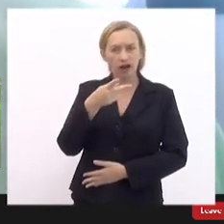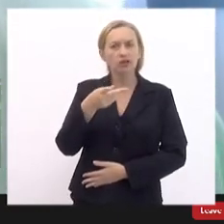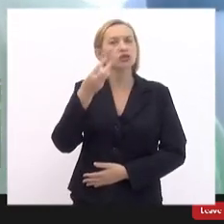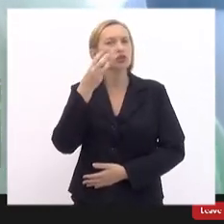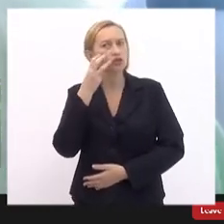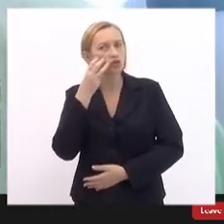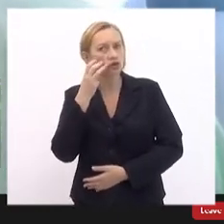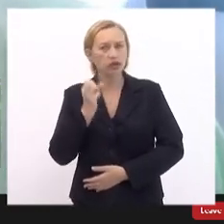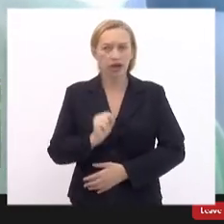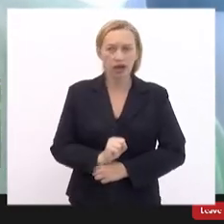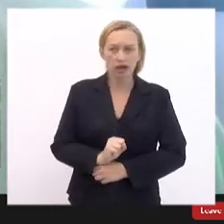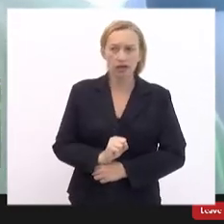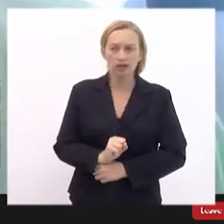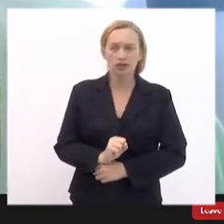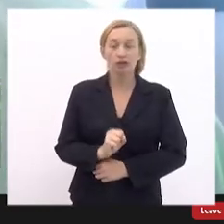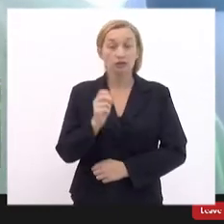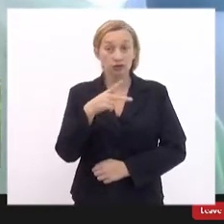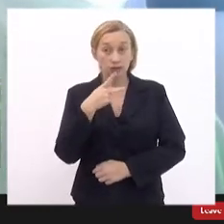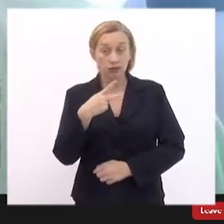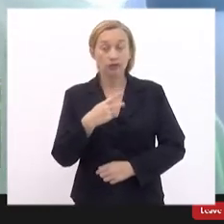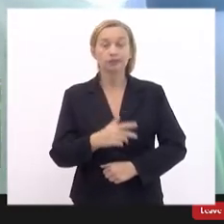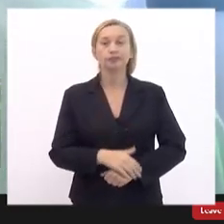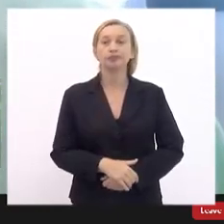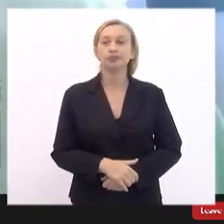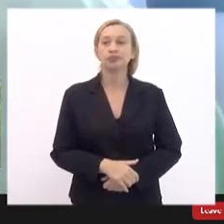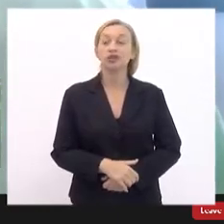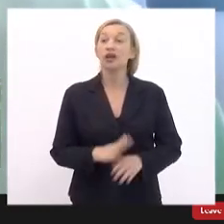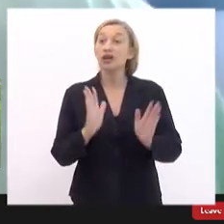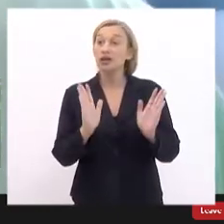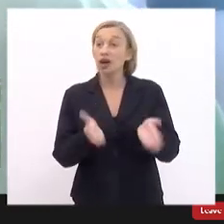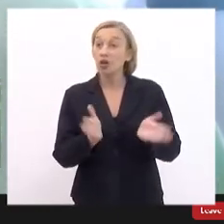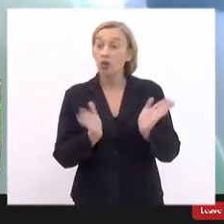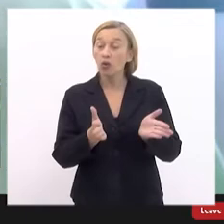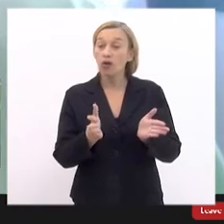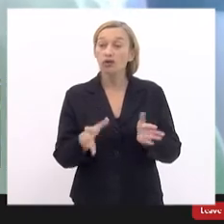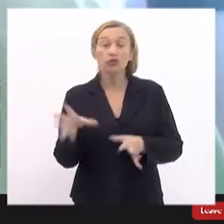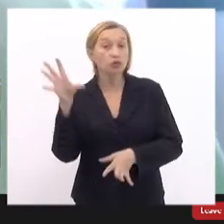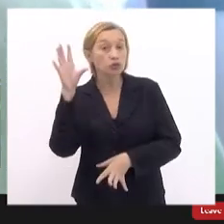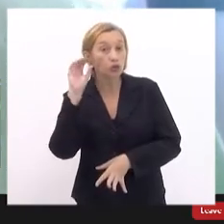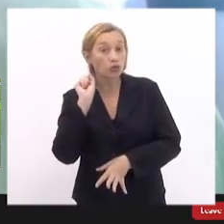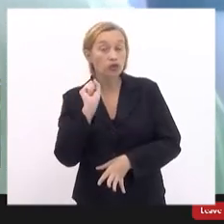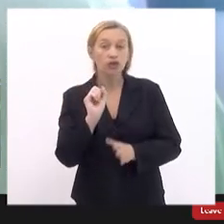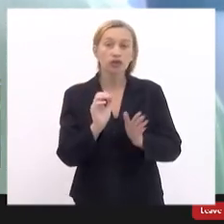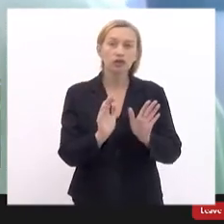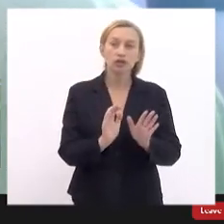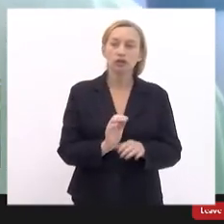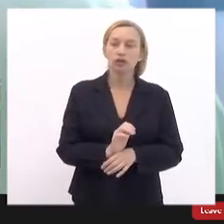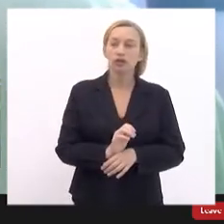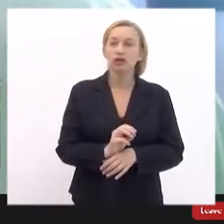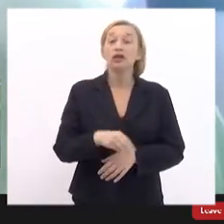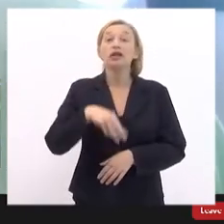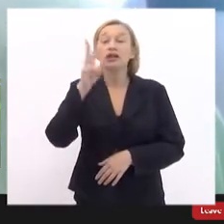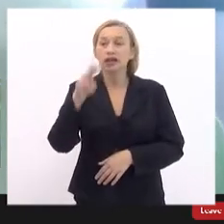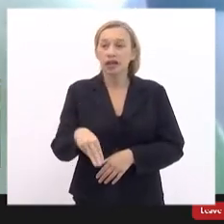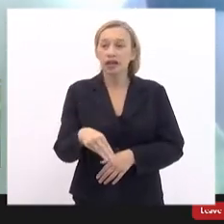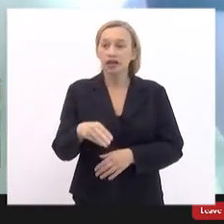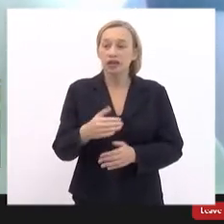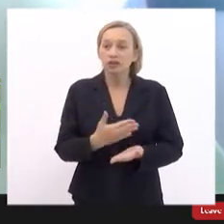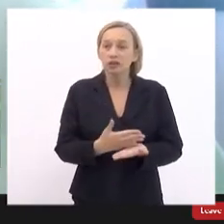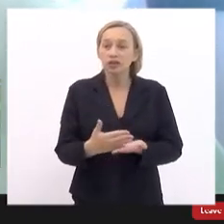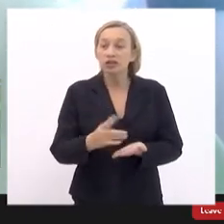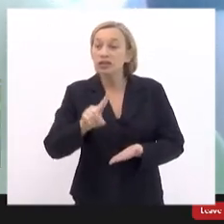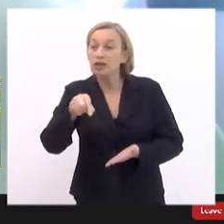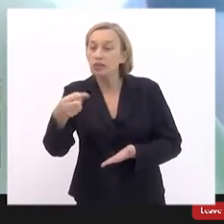Valdec inventariou, e que agora nós vamos ouvir, então, quem está na ponta e depois